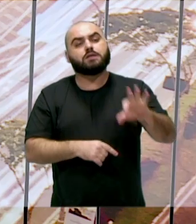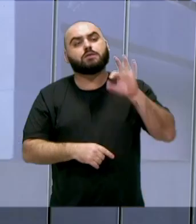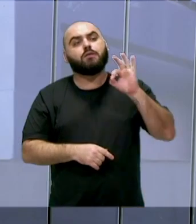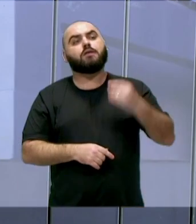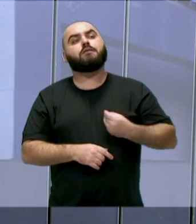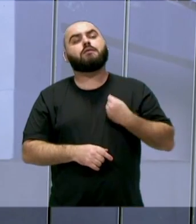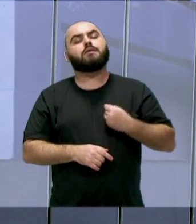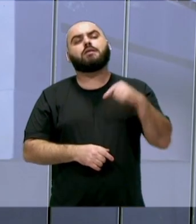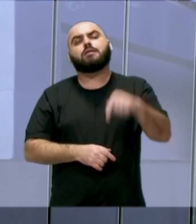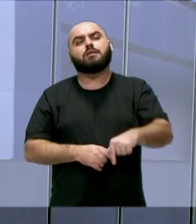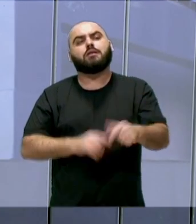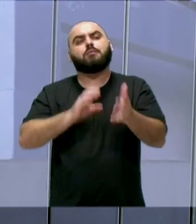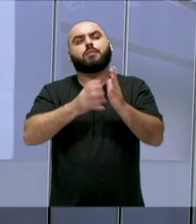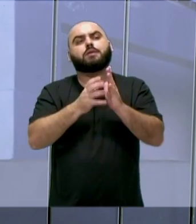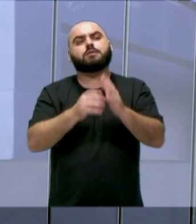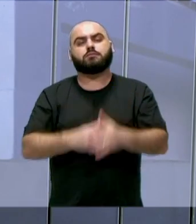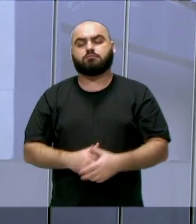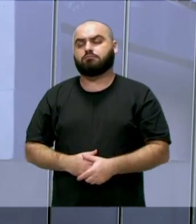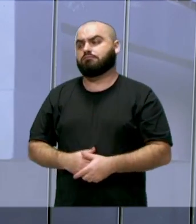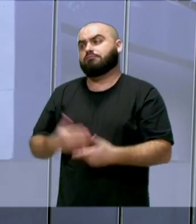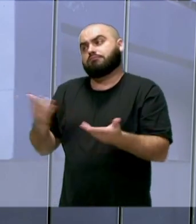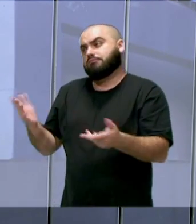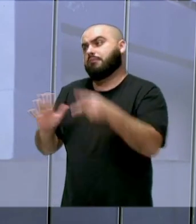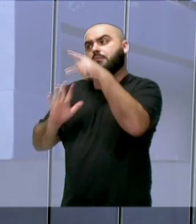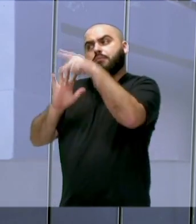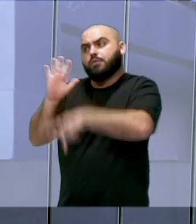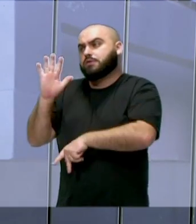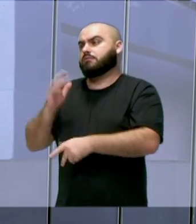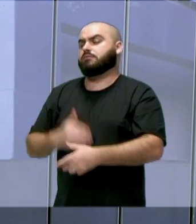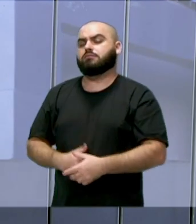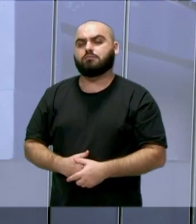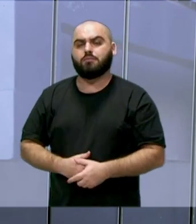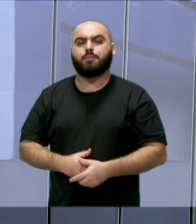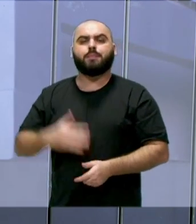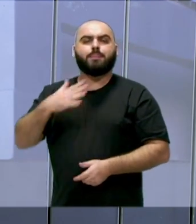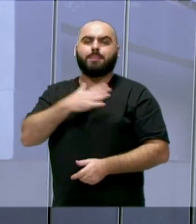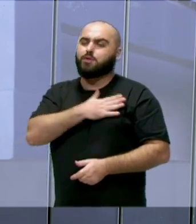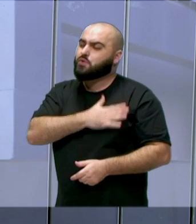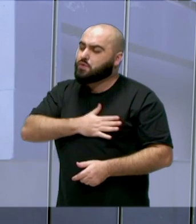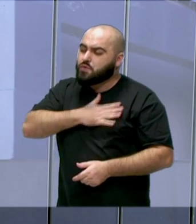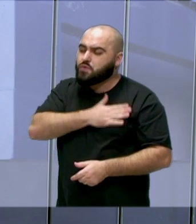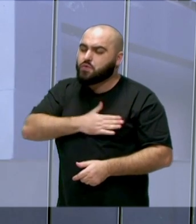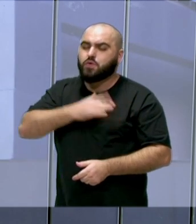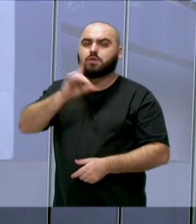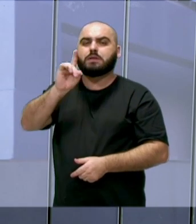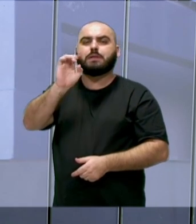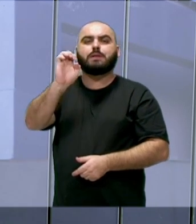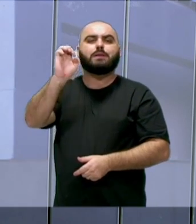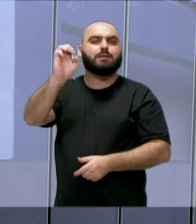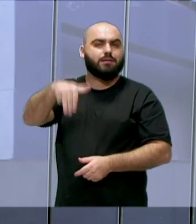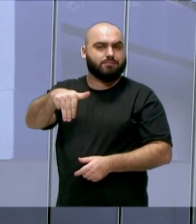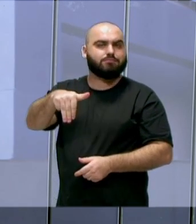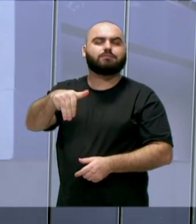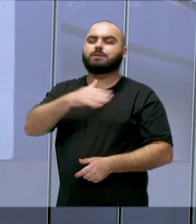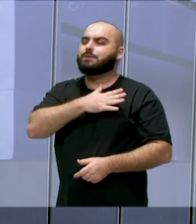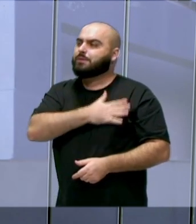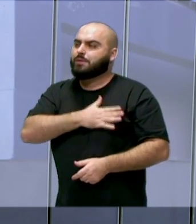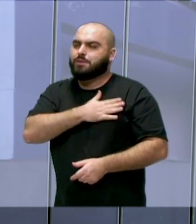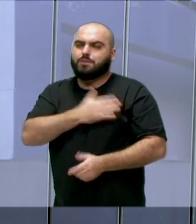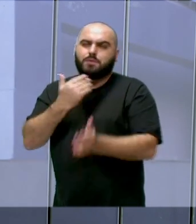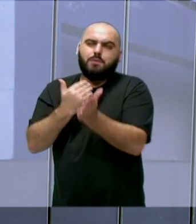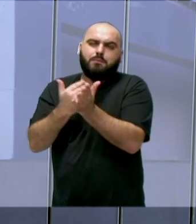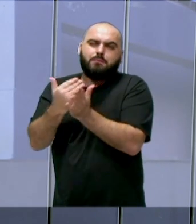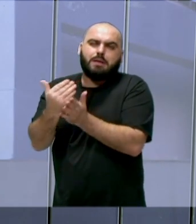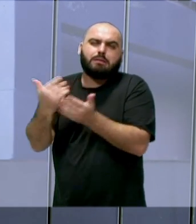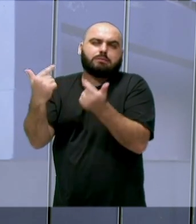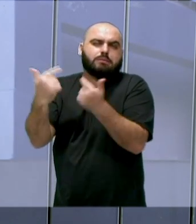escolha, vereador? Projeto, né? Eu me identifico muito com o DEM, desde o início da minha trajetória